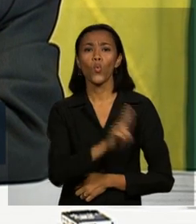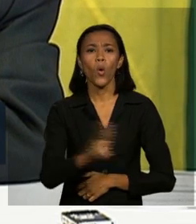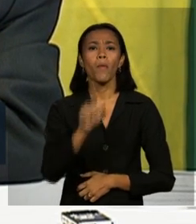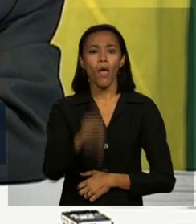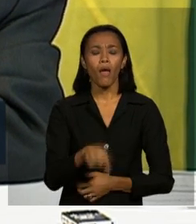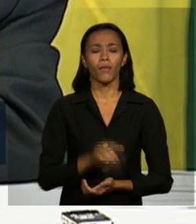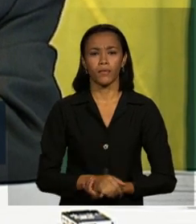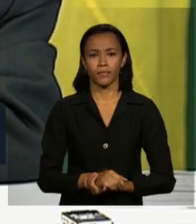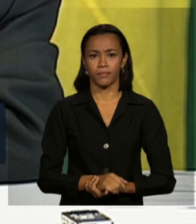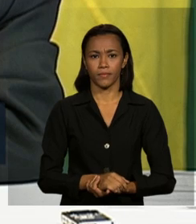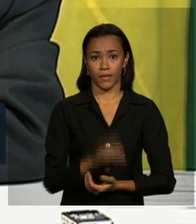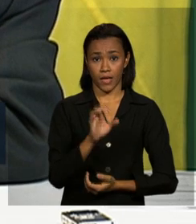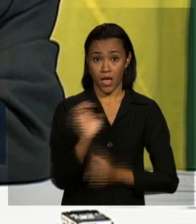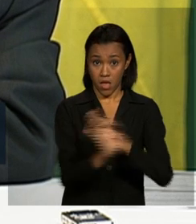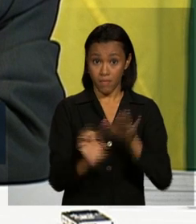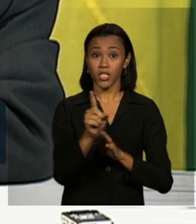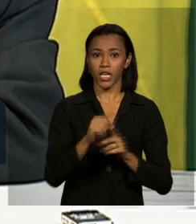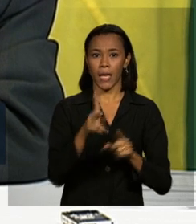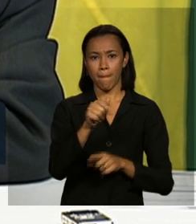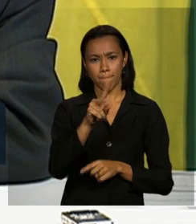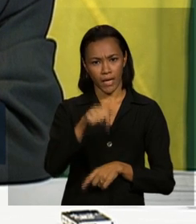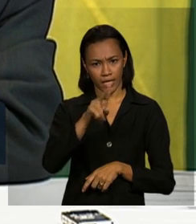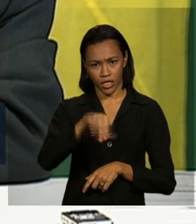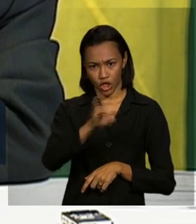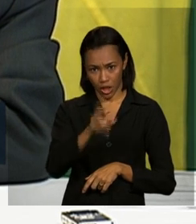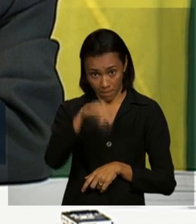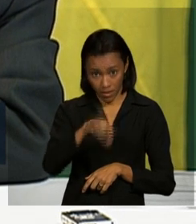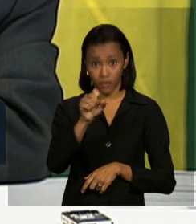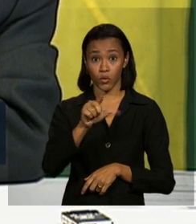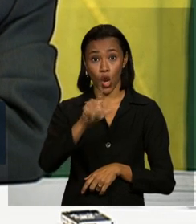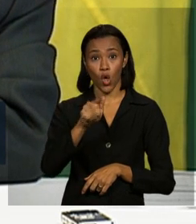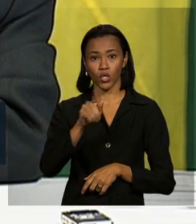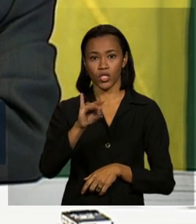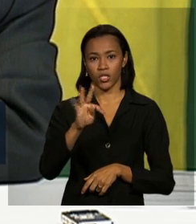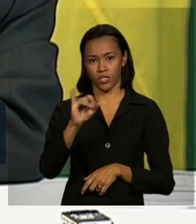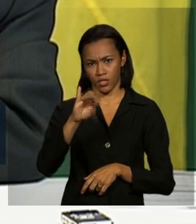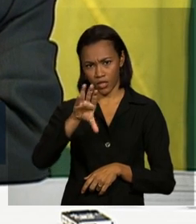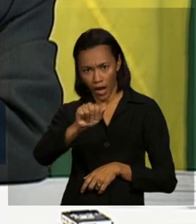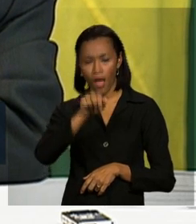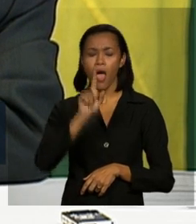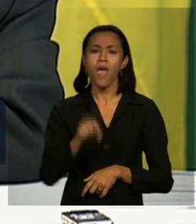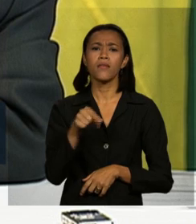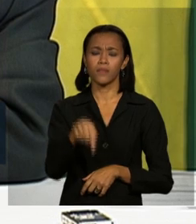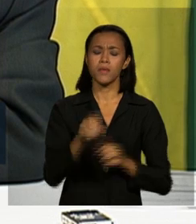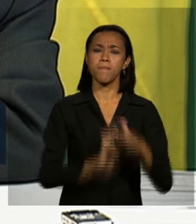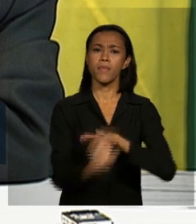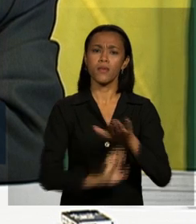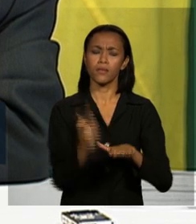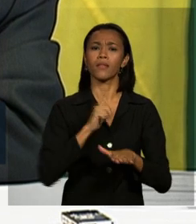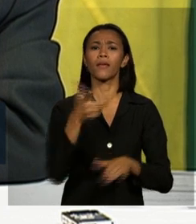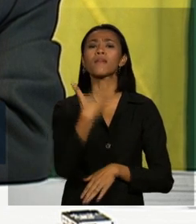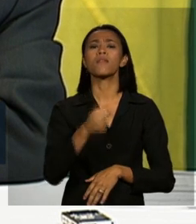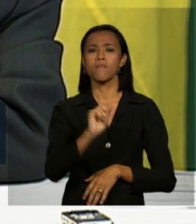dela é de empresa de planejamento e logística eh Esta empresa tem como